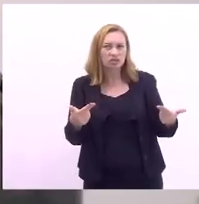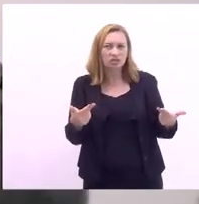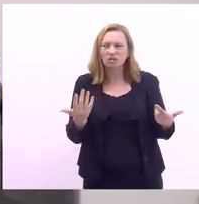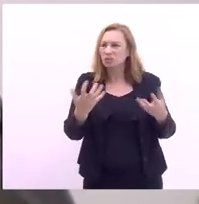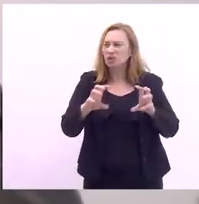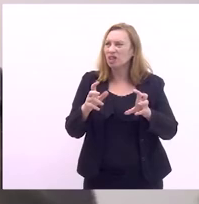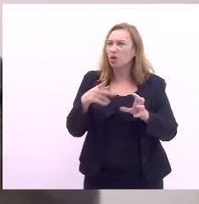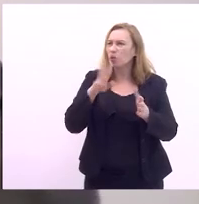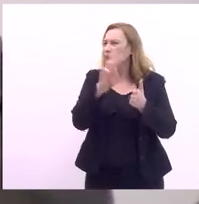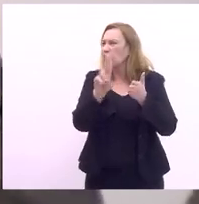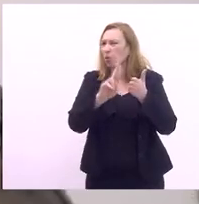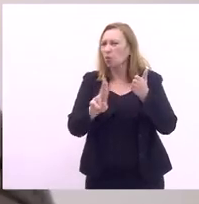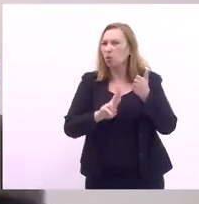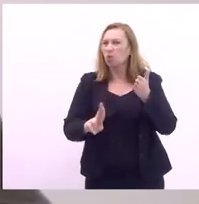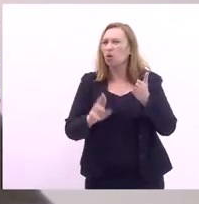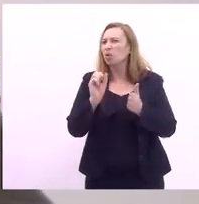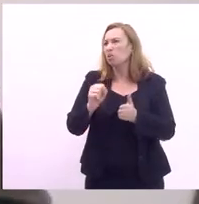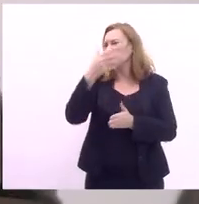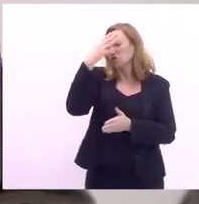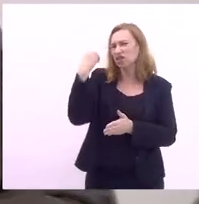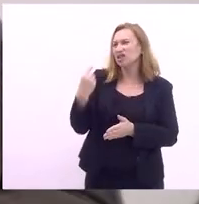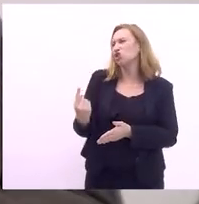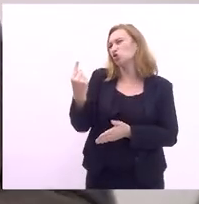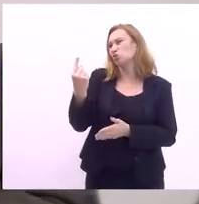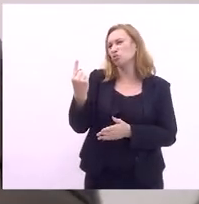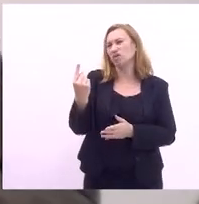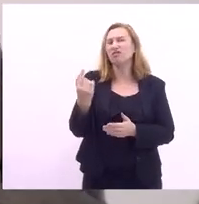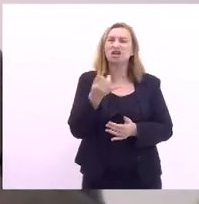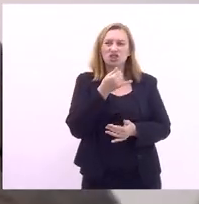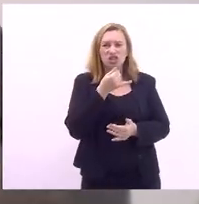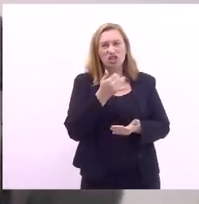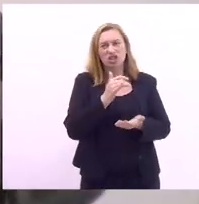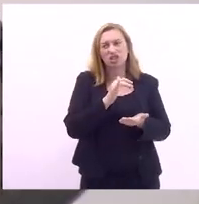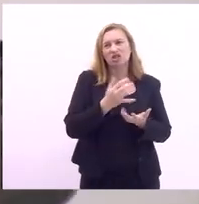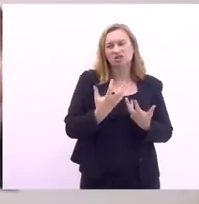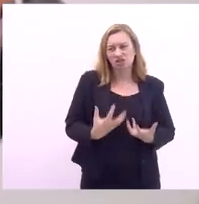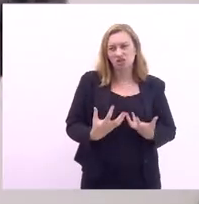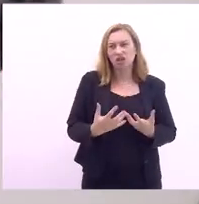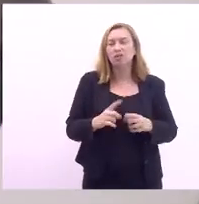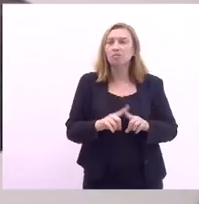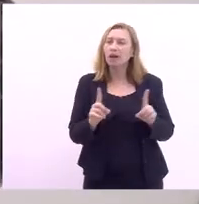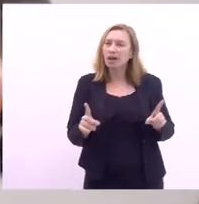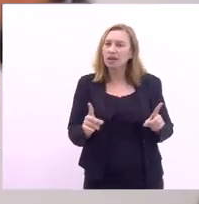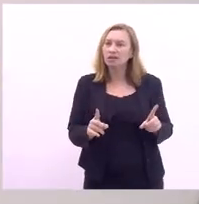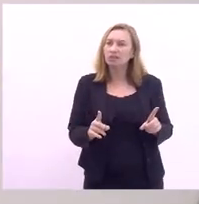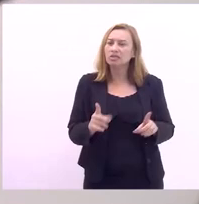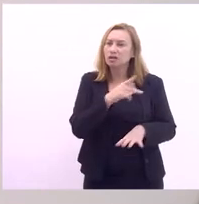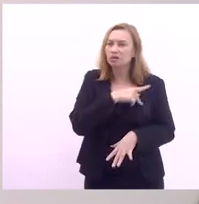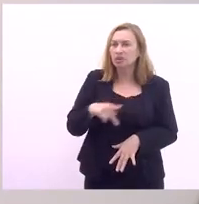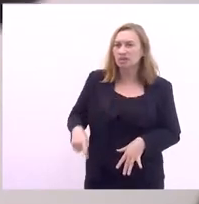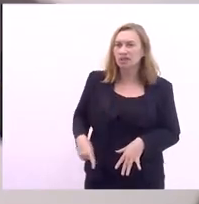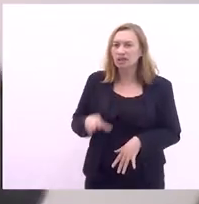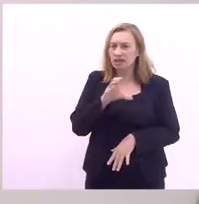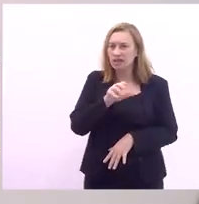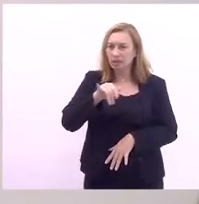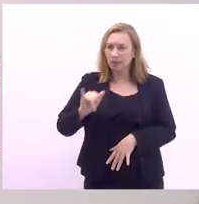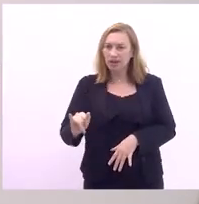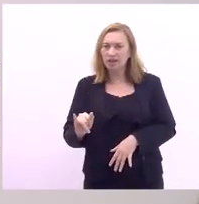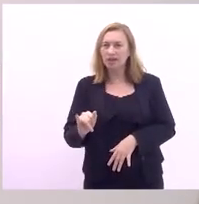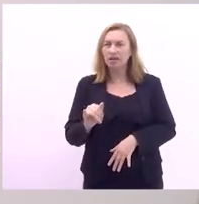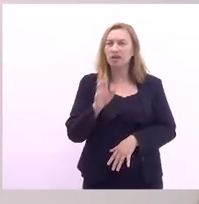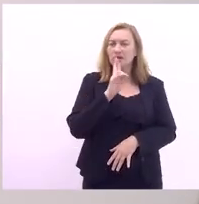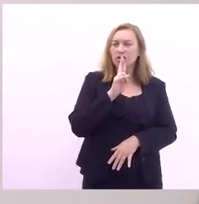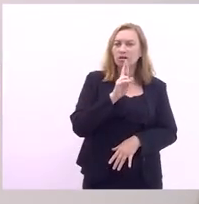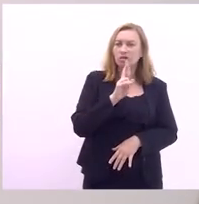ficar citando o nome. Daqui a pouco esquece de um. Fica, mas o deputado Rodrigo Amorim, que é o presidente da CPI, fica